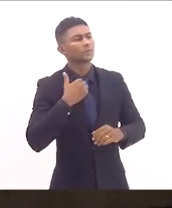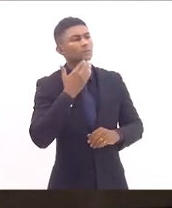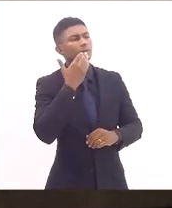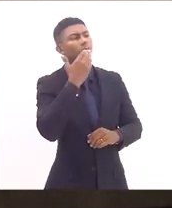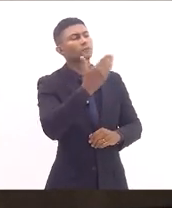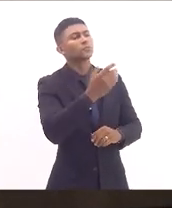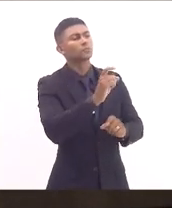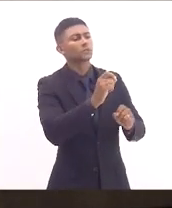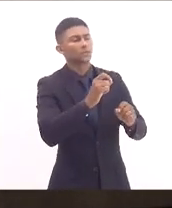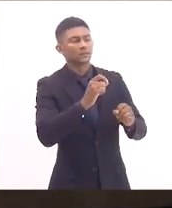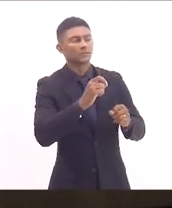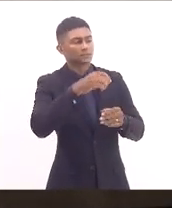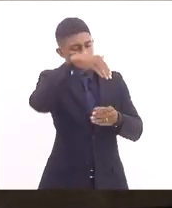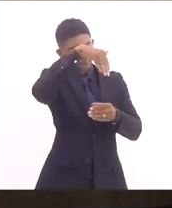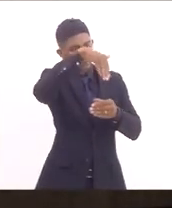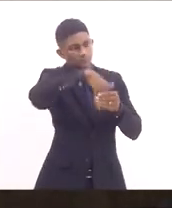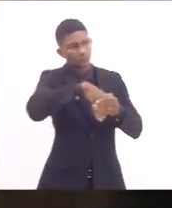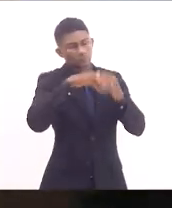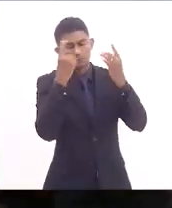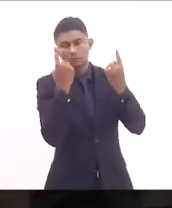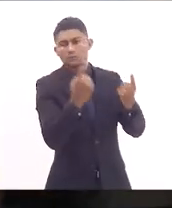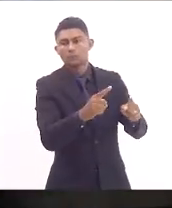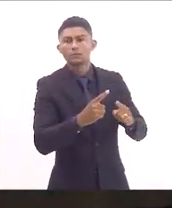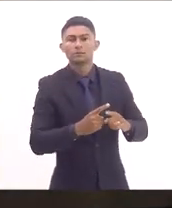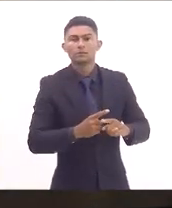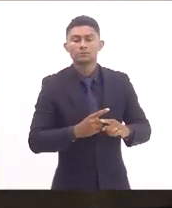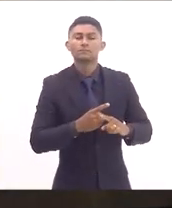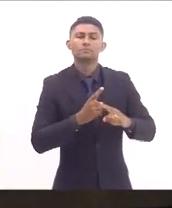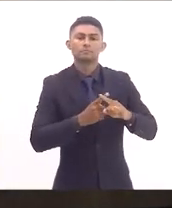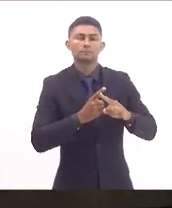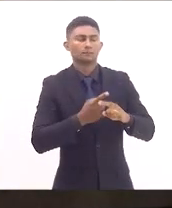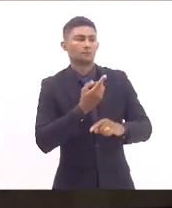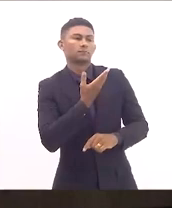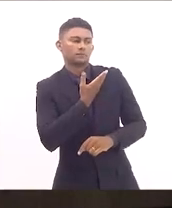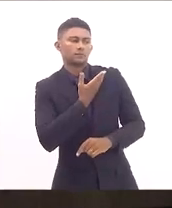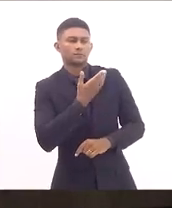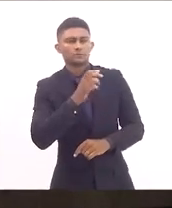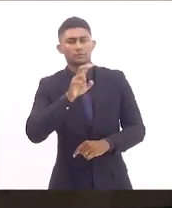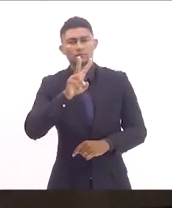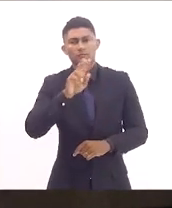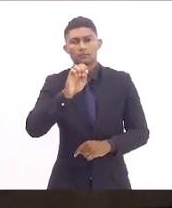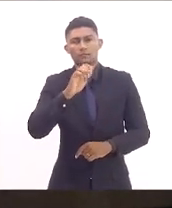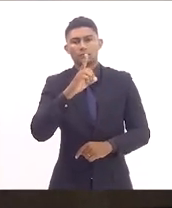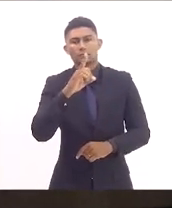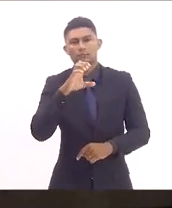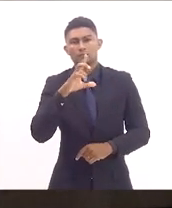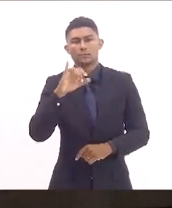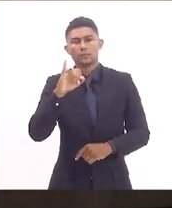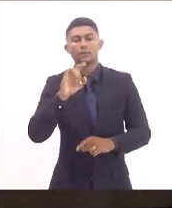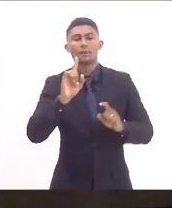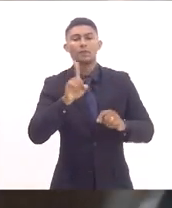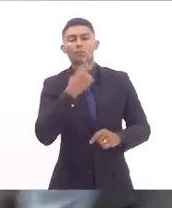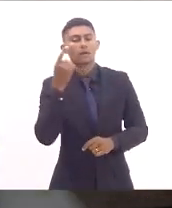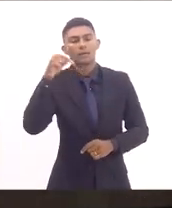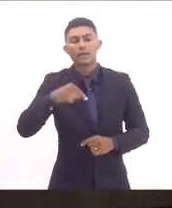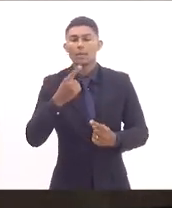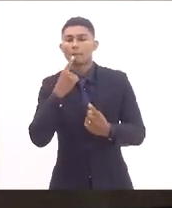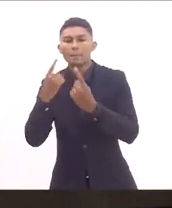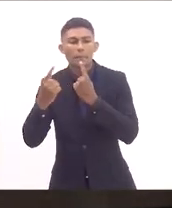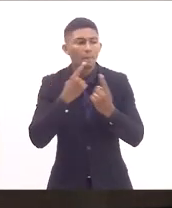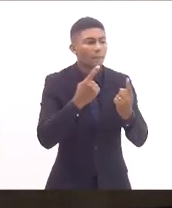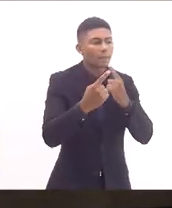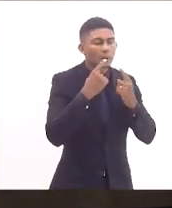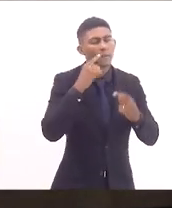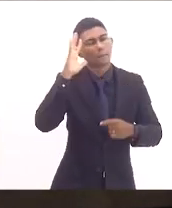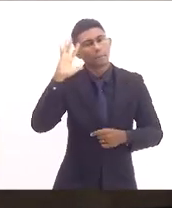voltar volto contar apesar da desse amigo grande amigo Valdecir da Saúde Aqui nós temos que discutir as ideias e